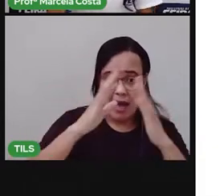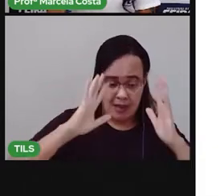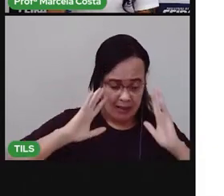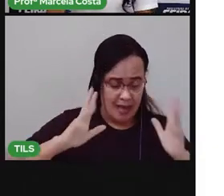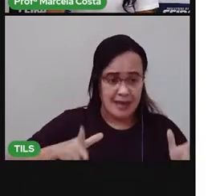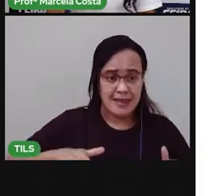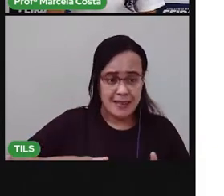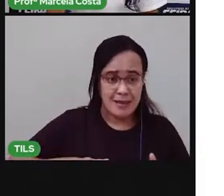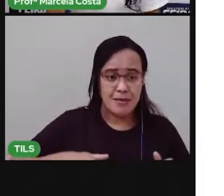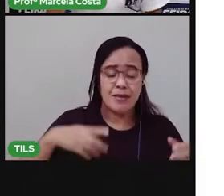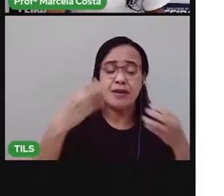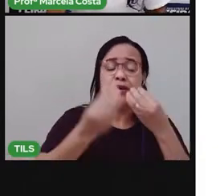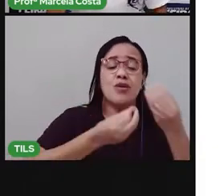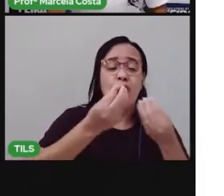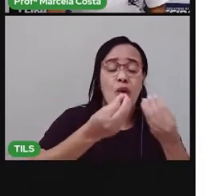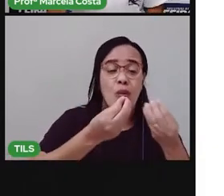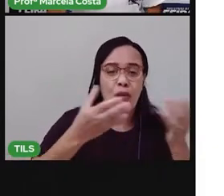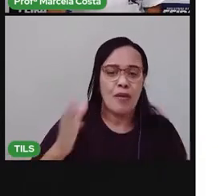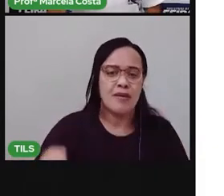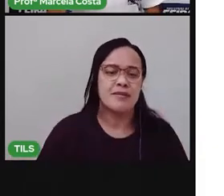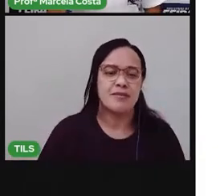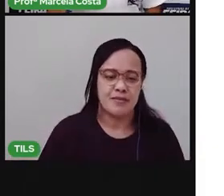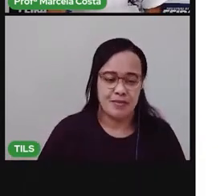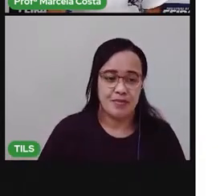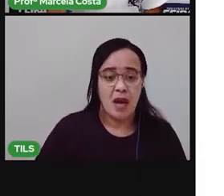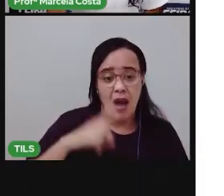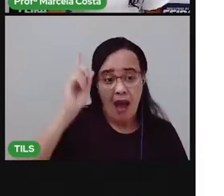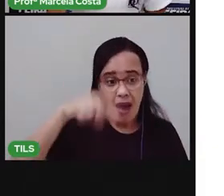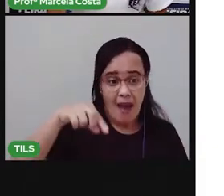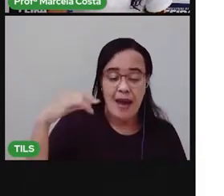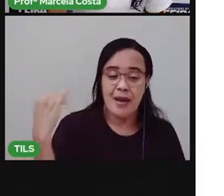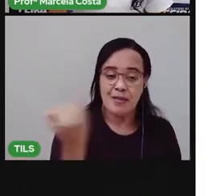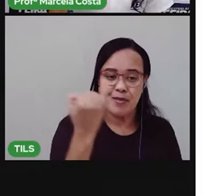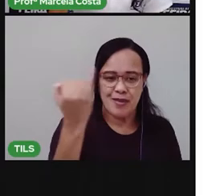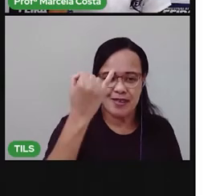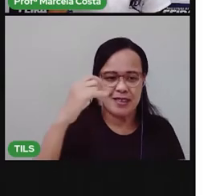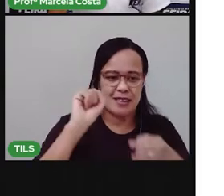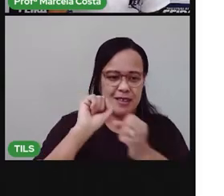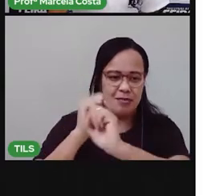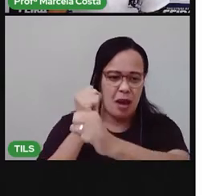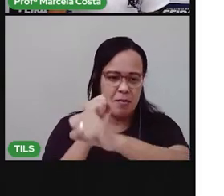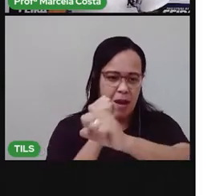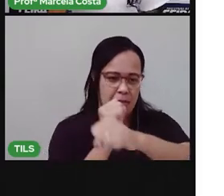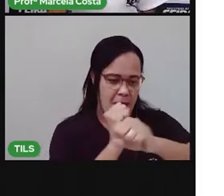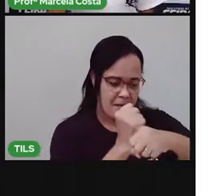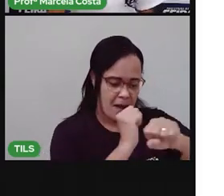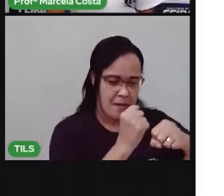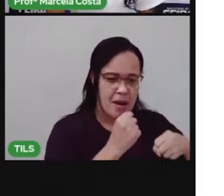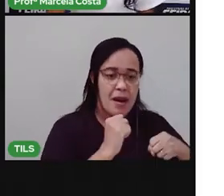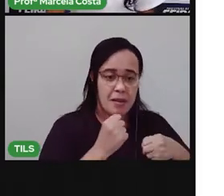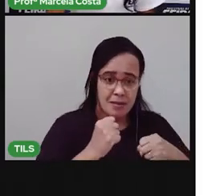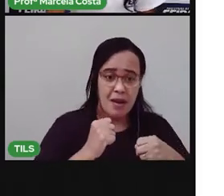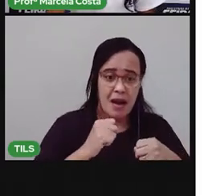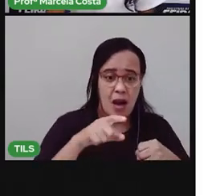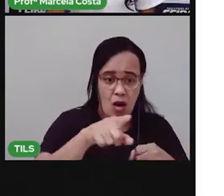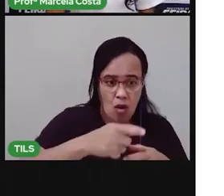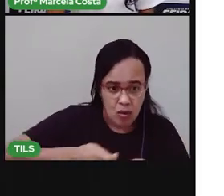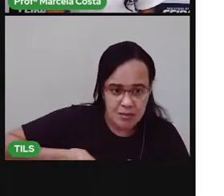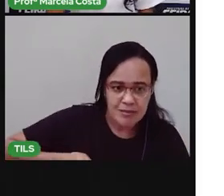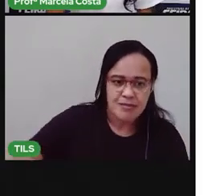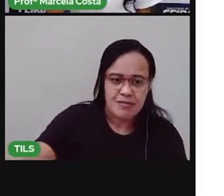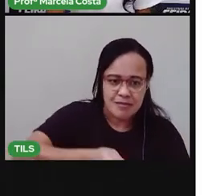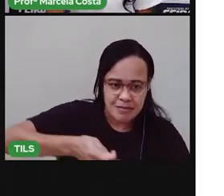é importante crianças sempre manter a casa limpinha varrendo né varrei passar pano no chão